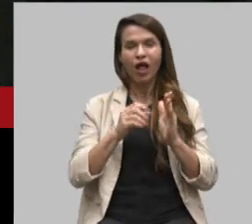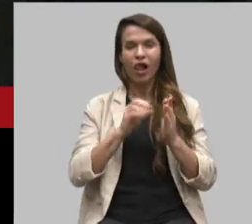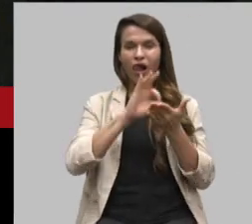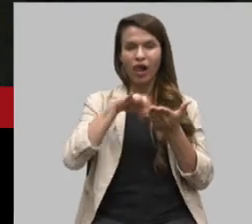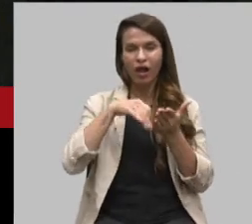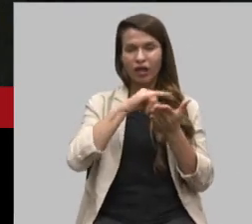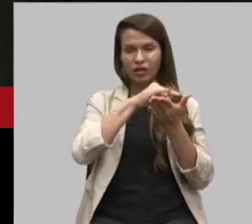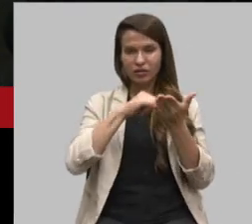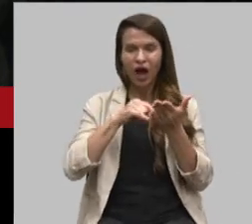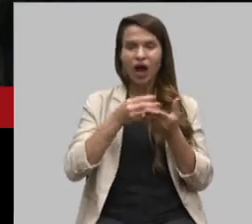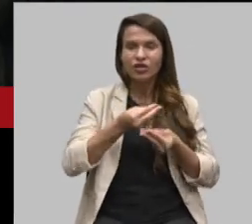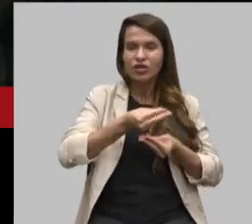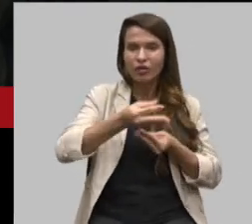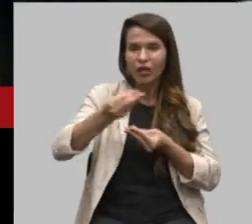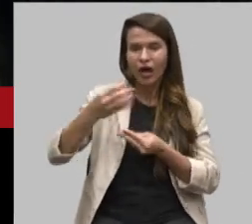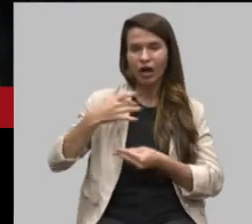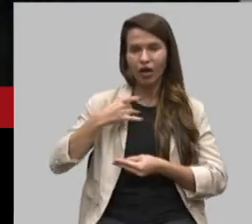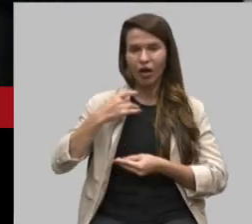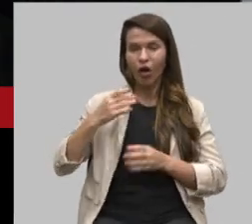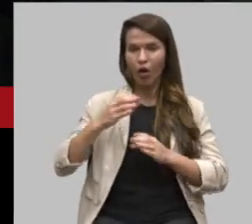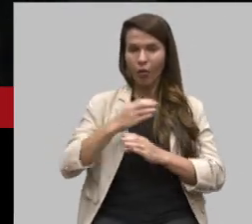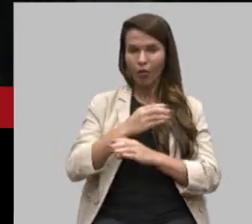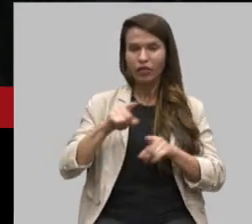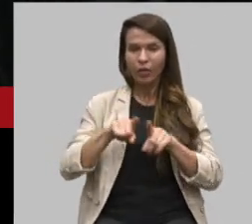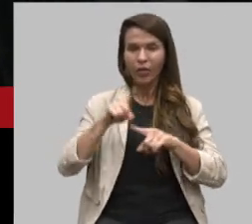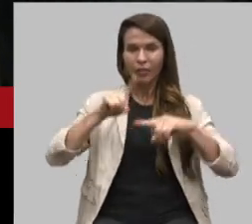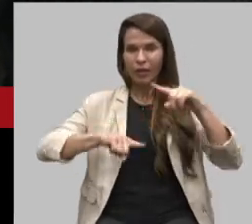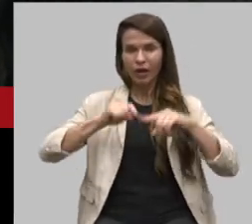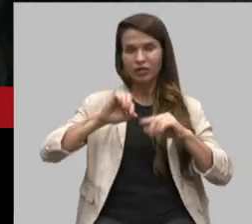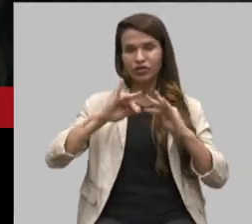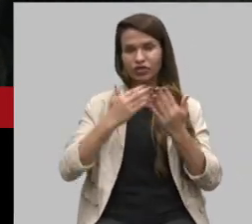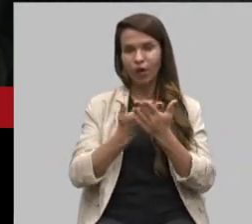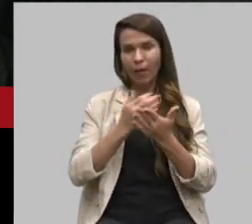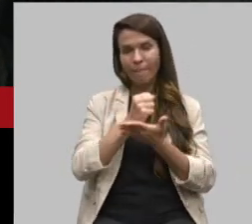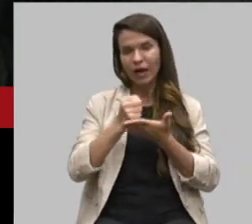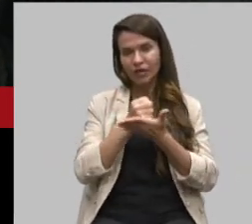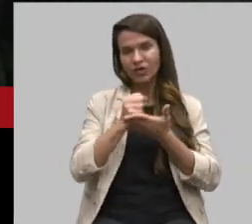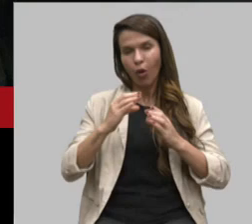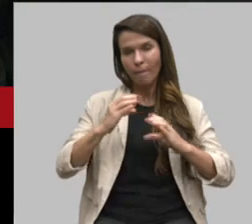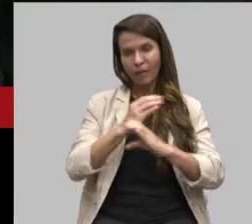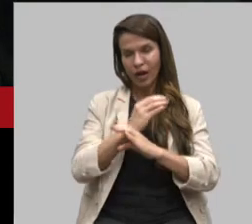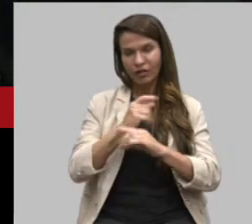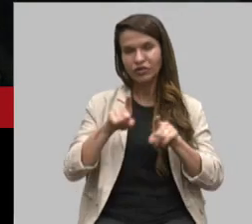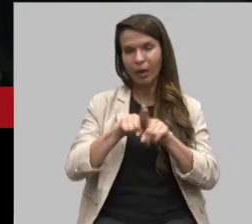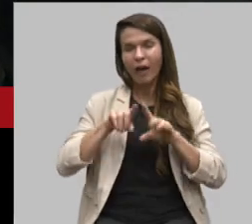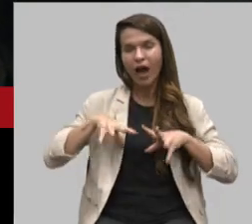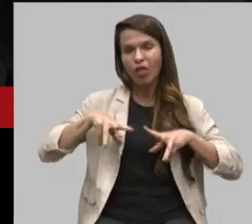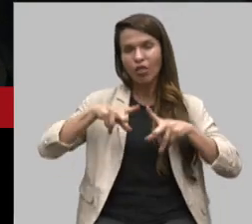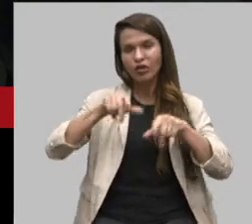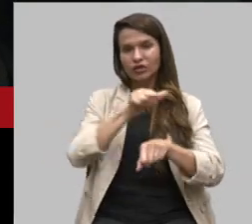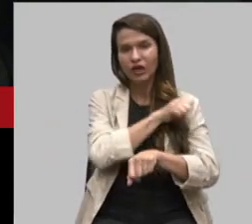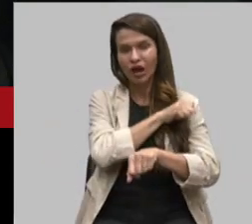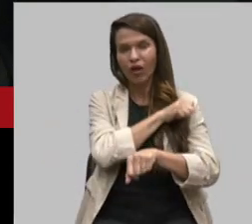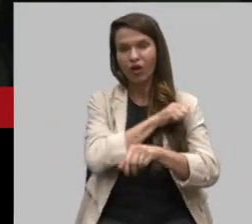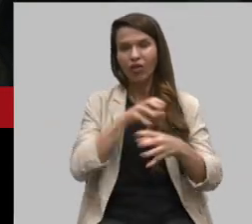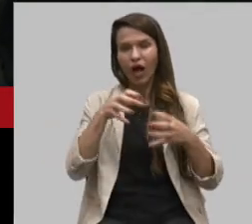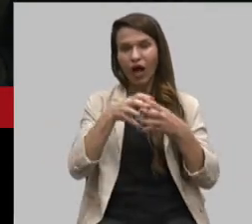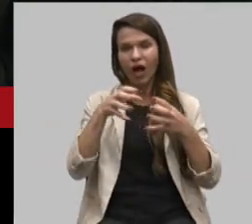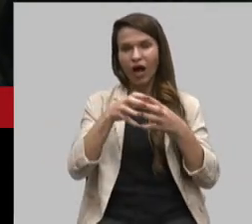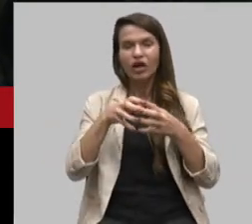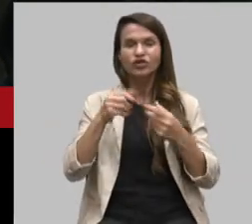distribuição de uniformes completos e materiais escolares básicos completos a todos os estudantes da rede pública de Minas